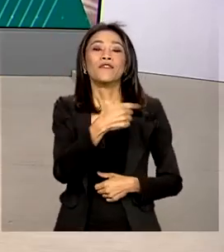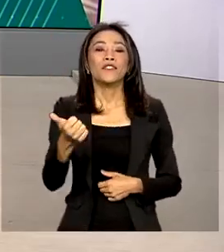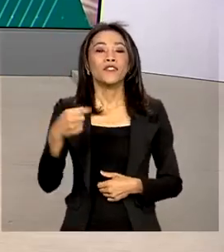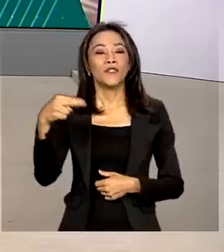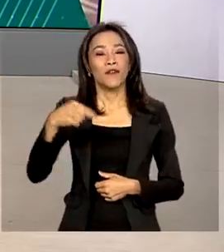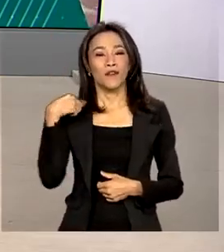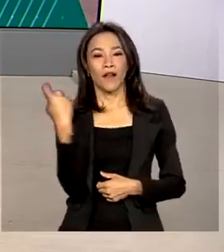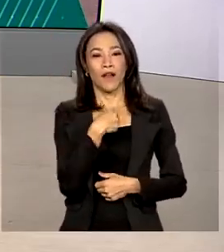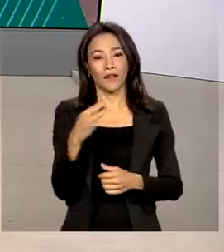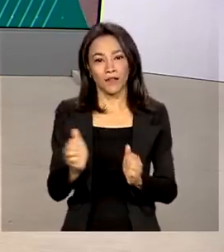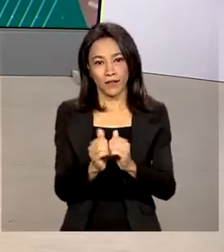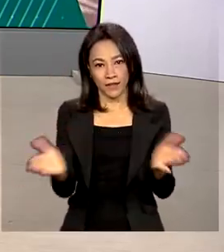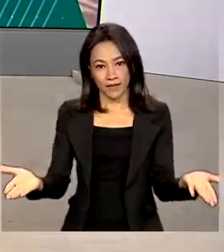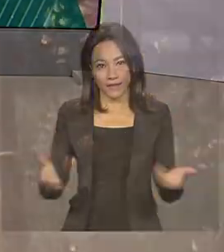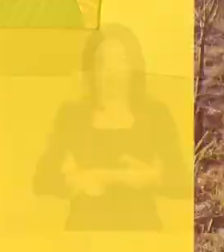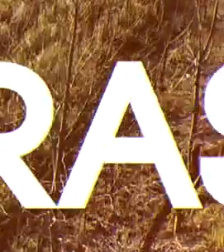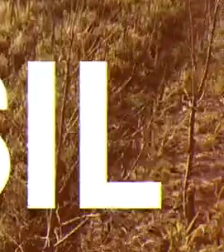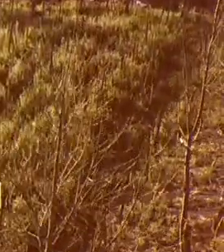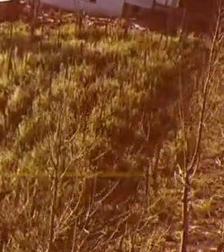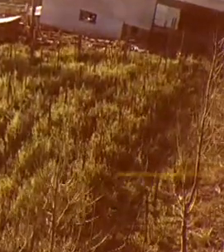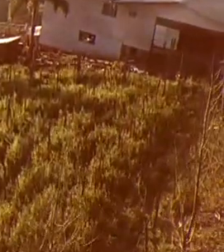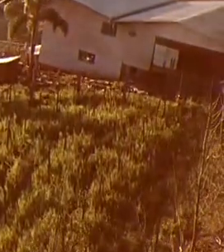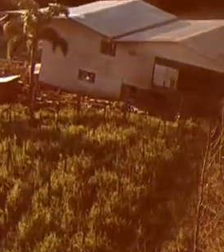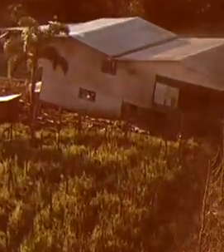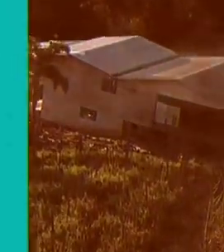Brasil em Dia já está no ar.